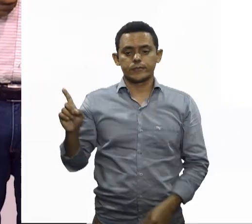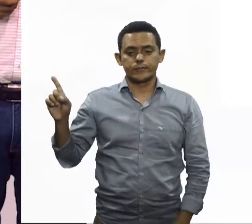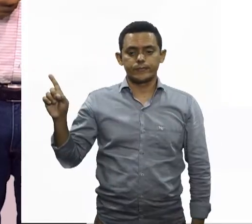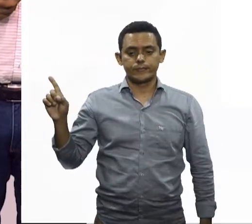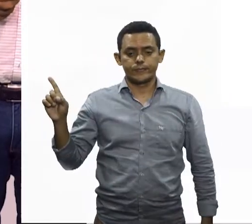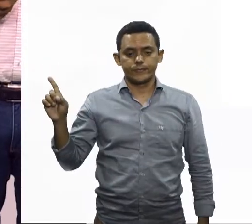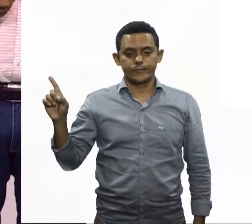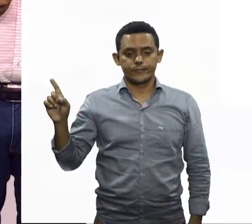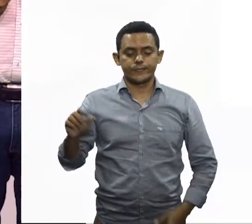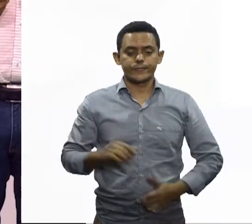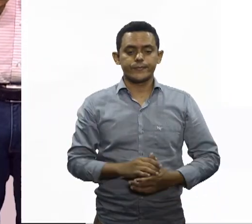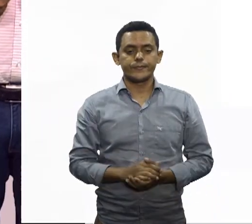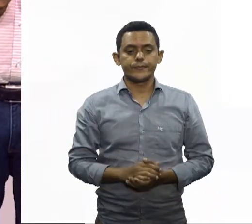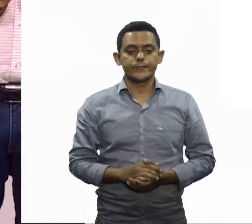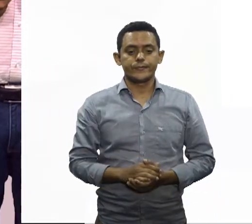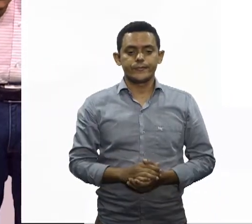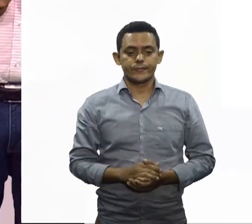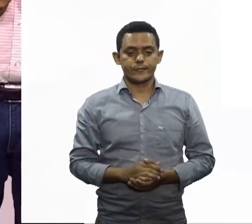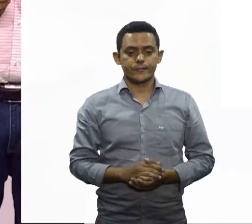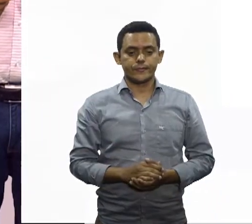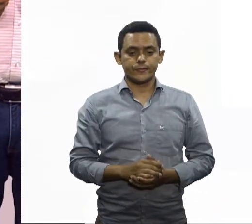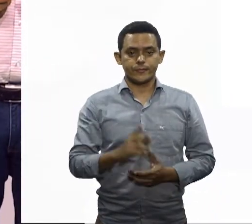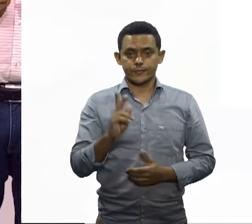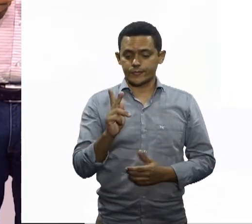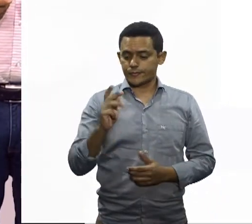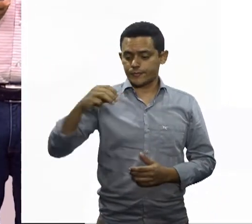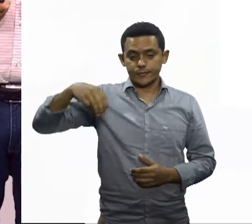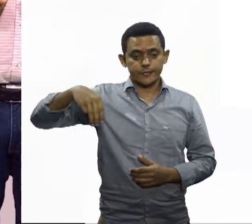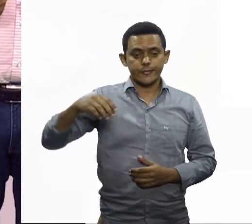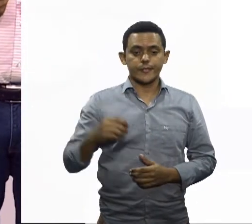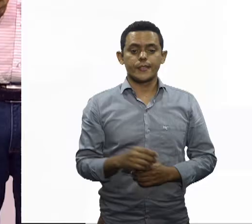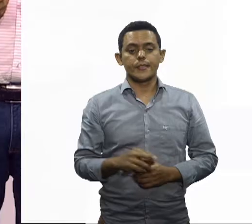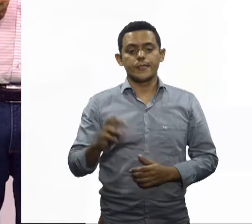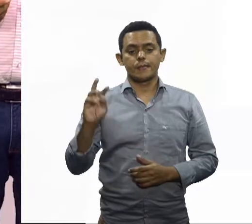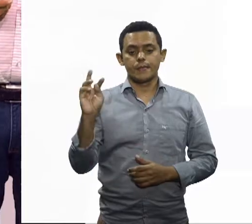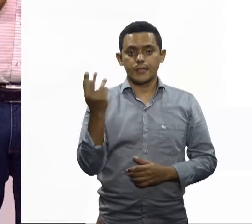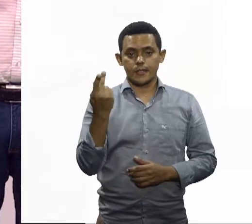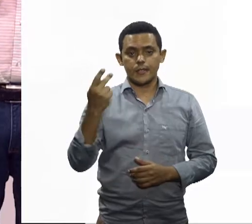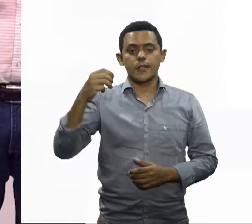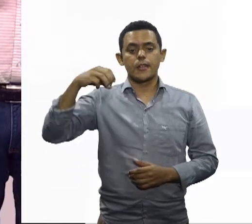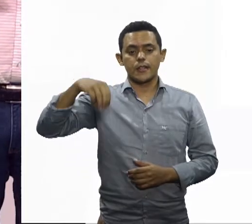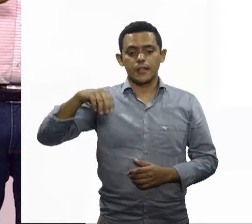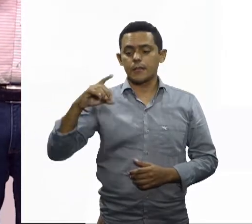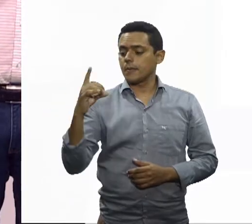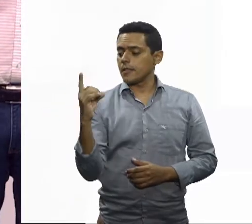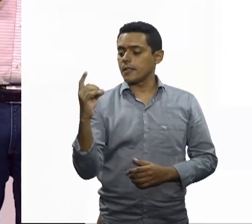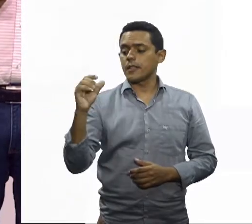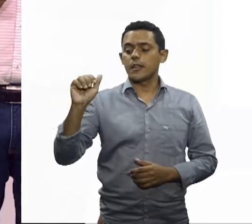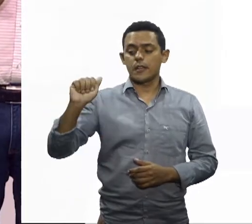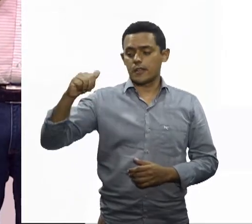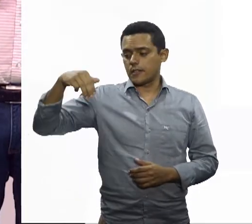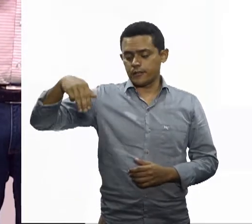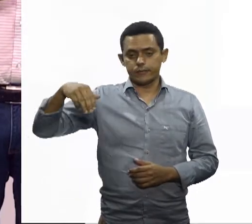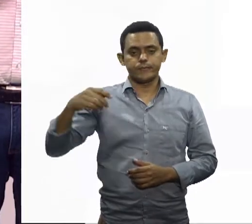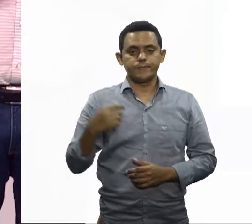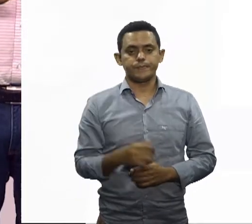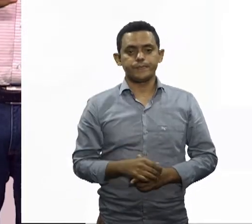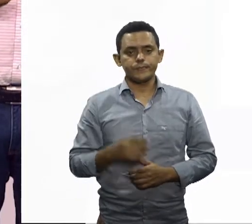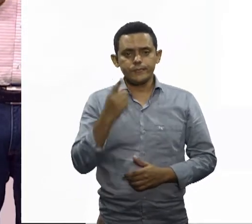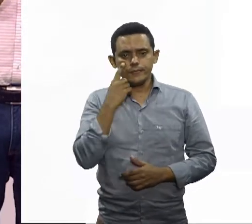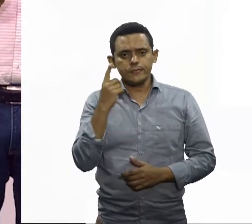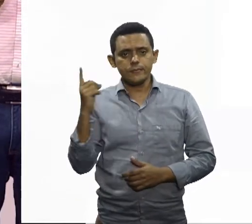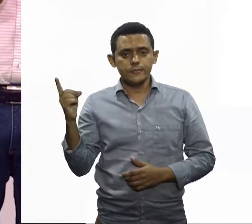quilômetro, o hectômetro e o decâmetro. Então, essas 3 medidas iniciais são